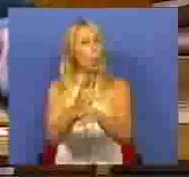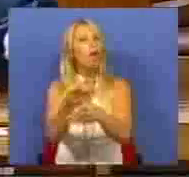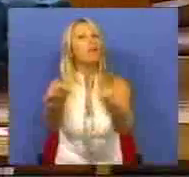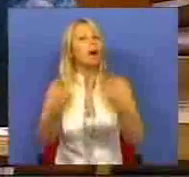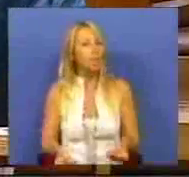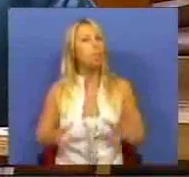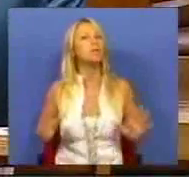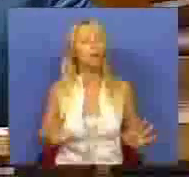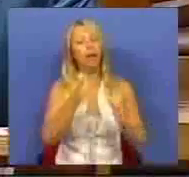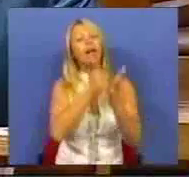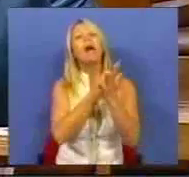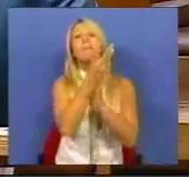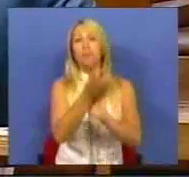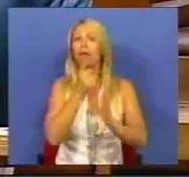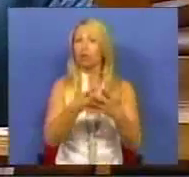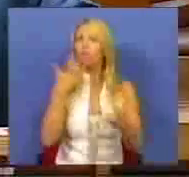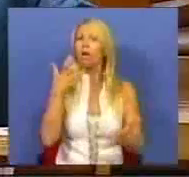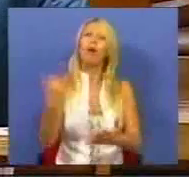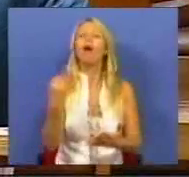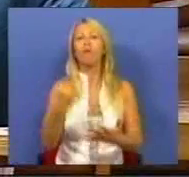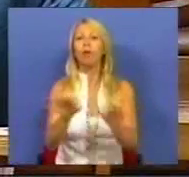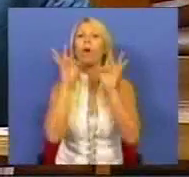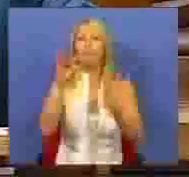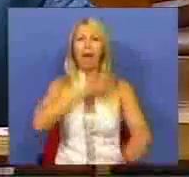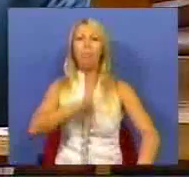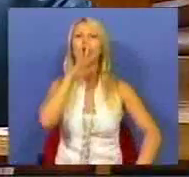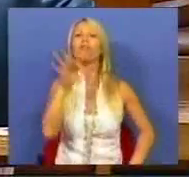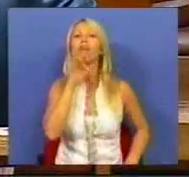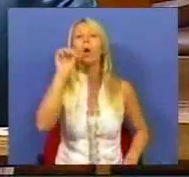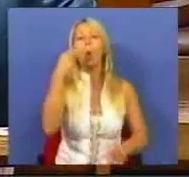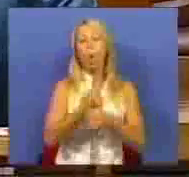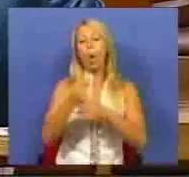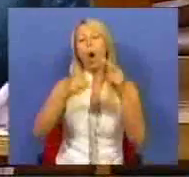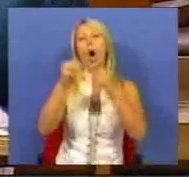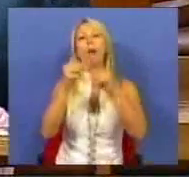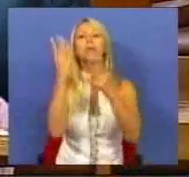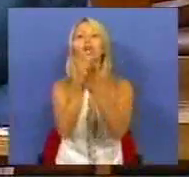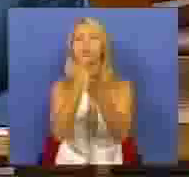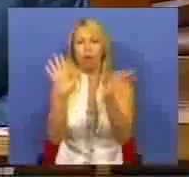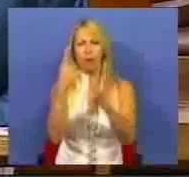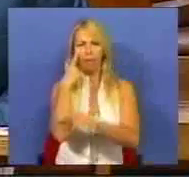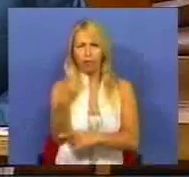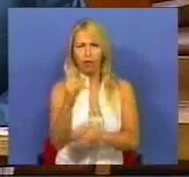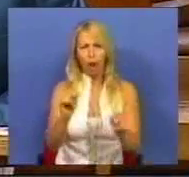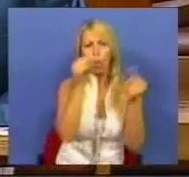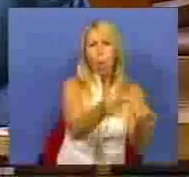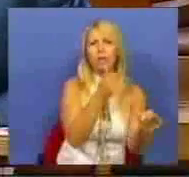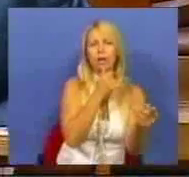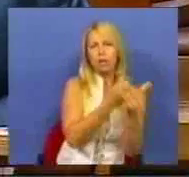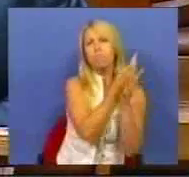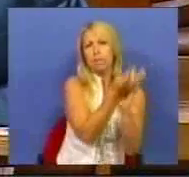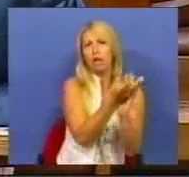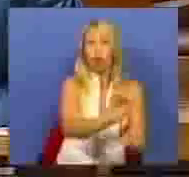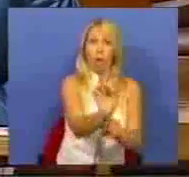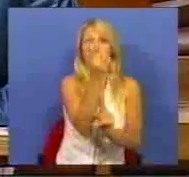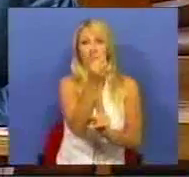medidas relevantes, sublinhámo-lo, como no abono de família ou nas obras nas escolas. Mas verificando as outras medidas que deveriam